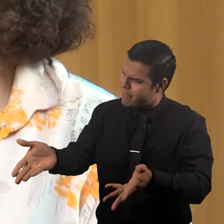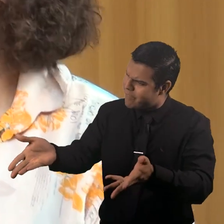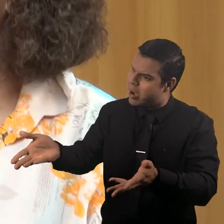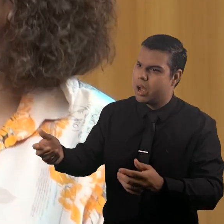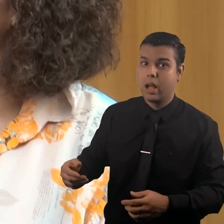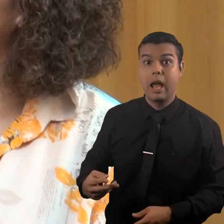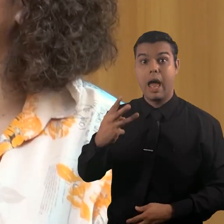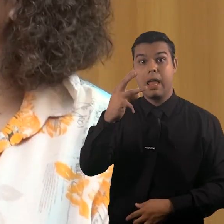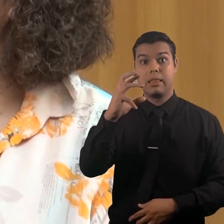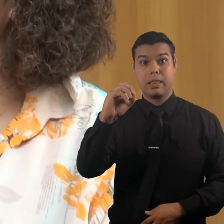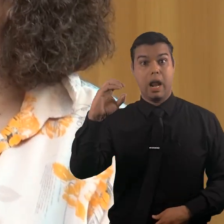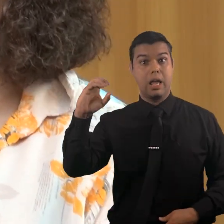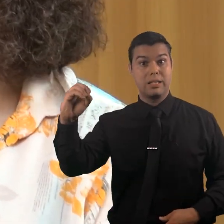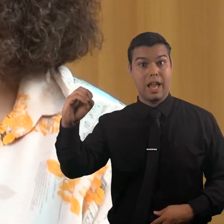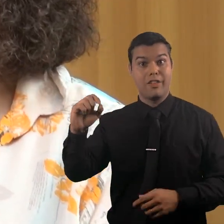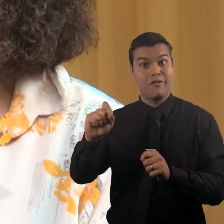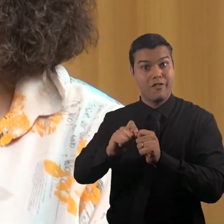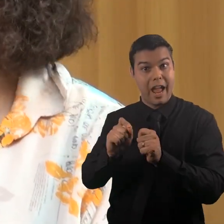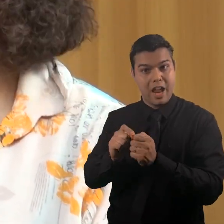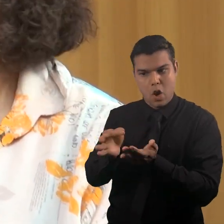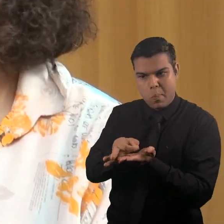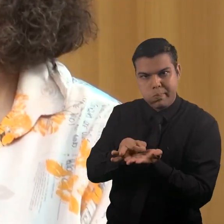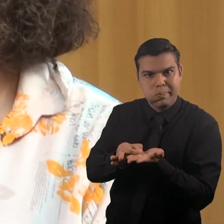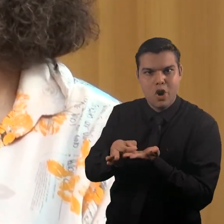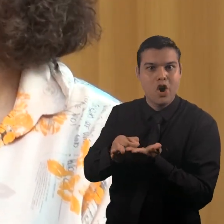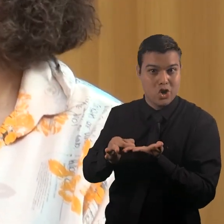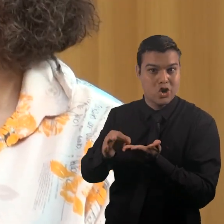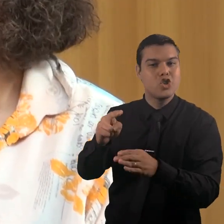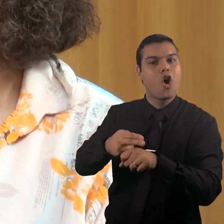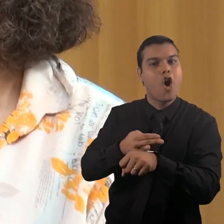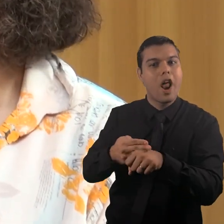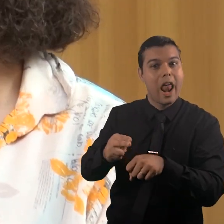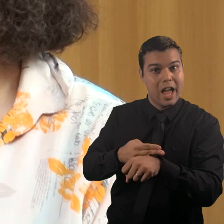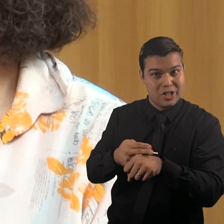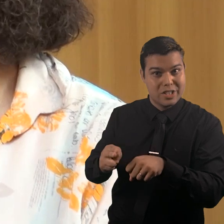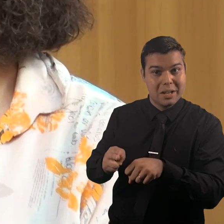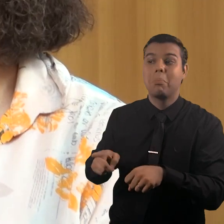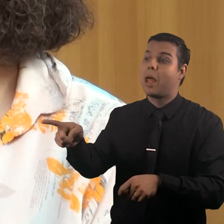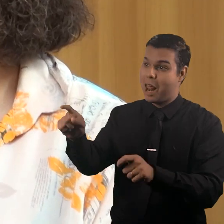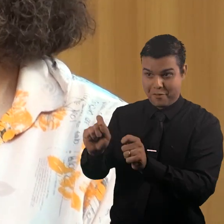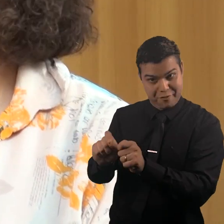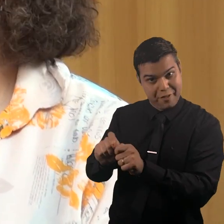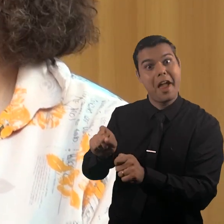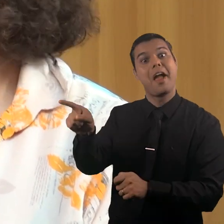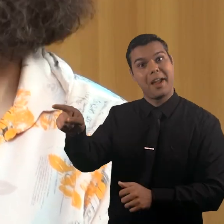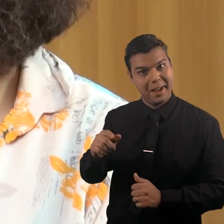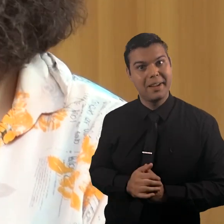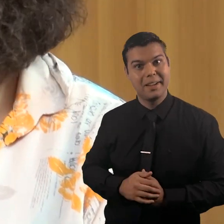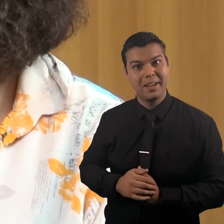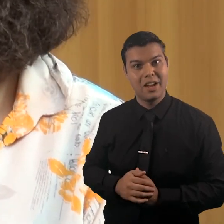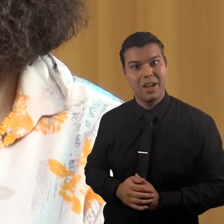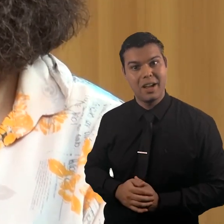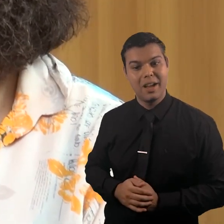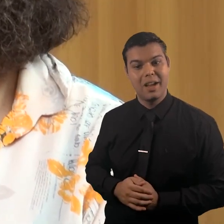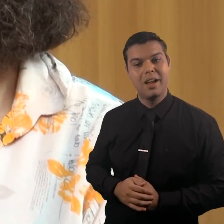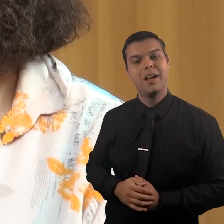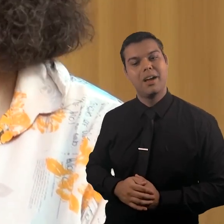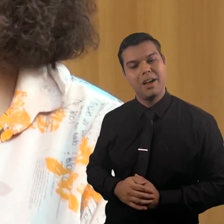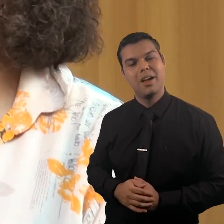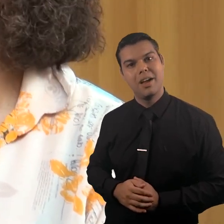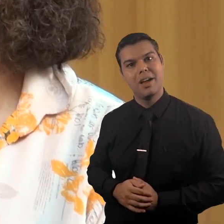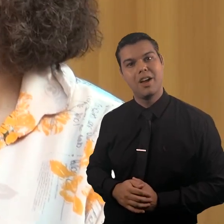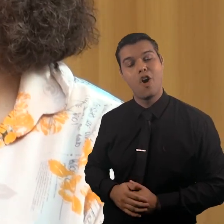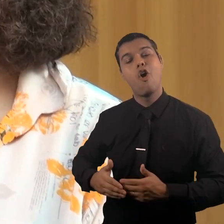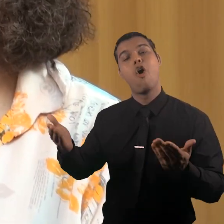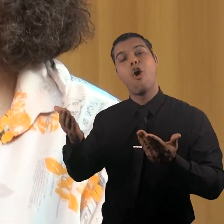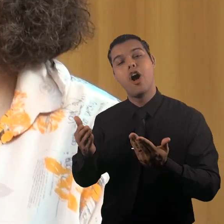conta. Encomendamos a primeira remessa de 300 brigadeiros de Laura para um evento que a gente ia fazer. E Laura fez os 300 brigadeiros. Hoje